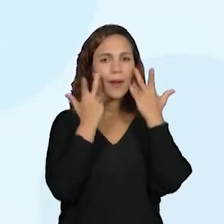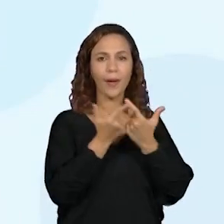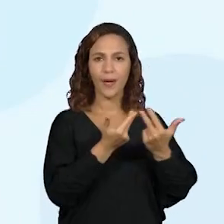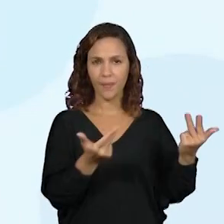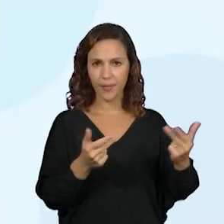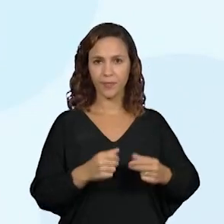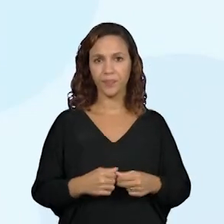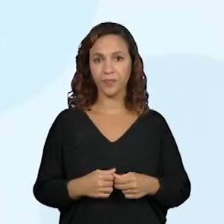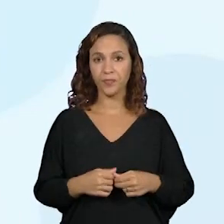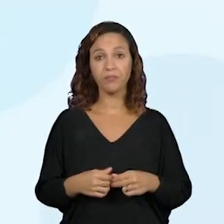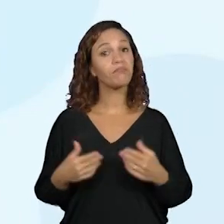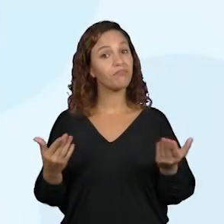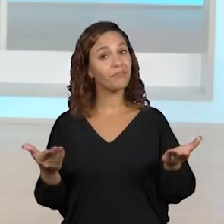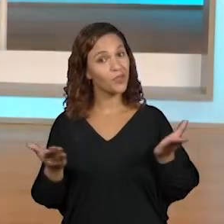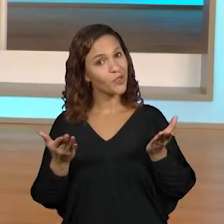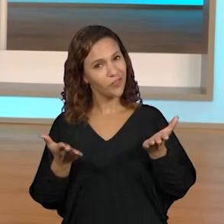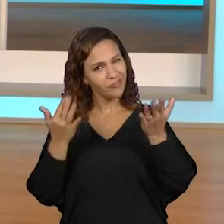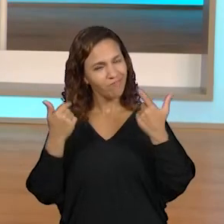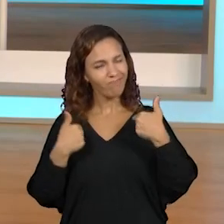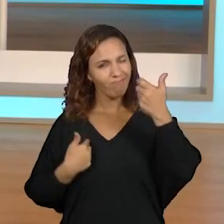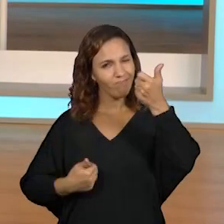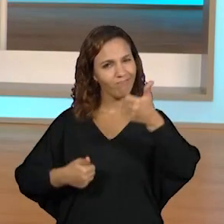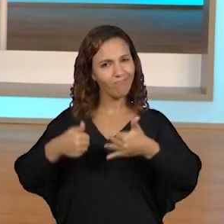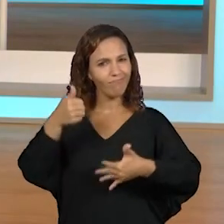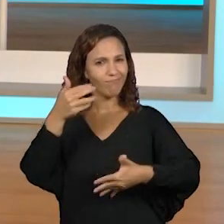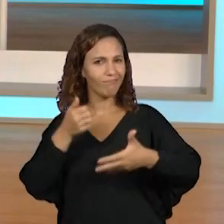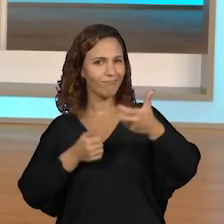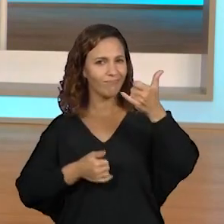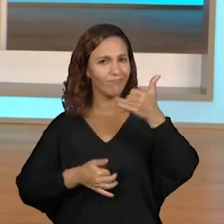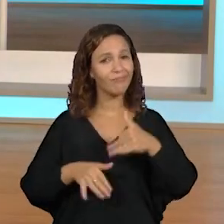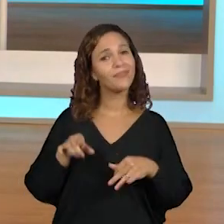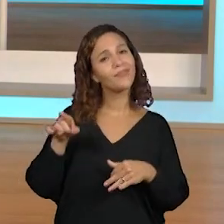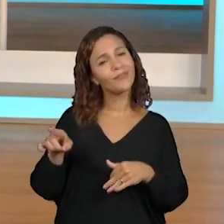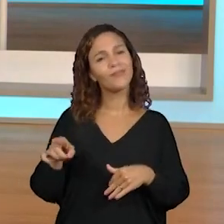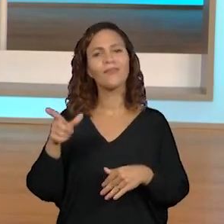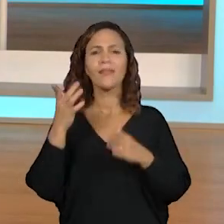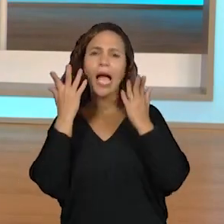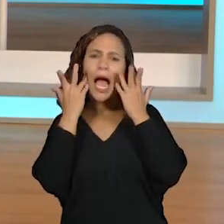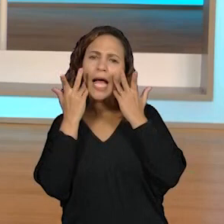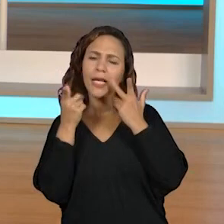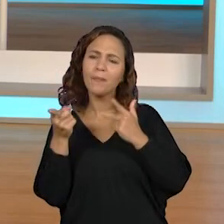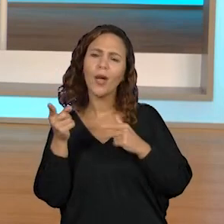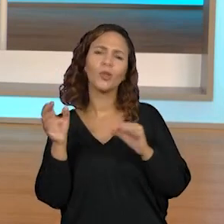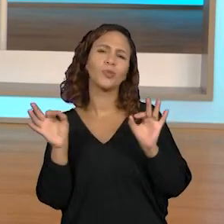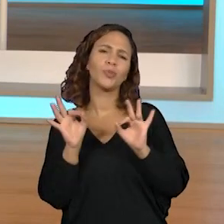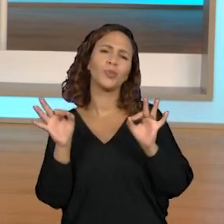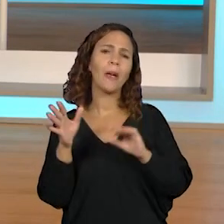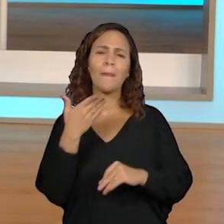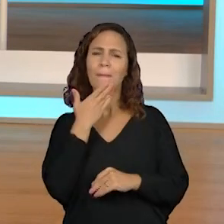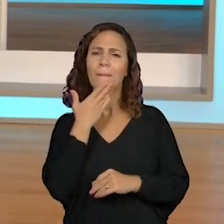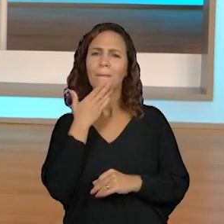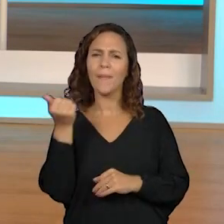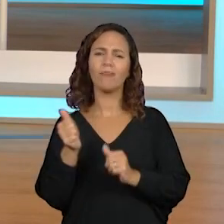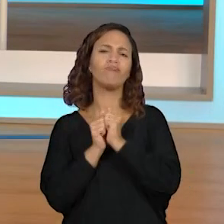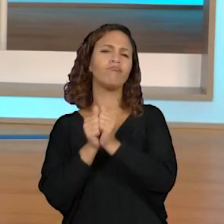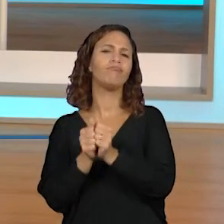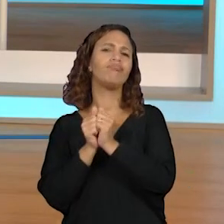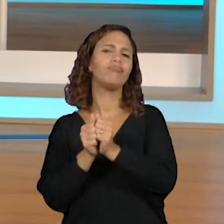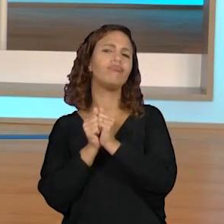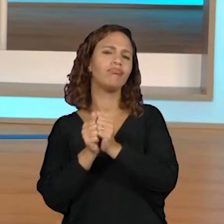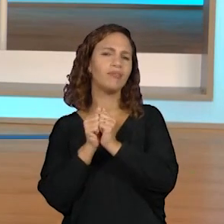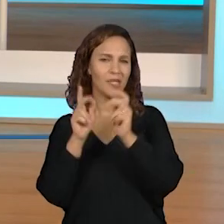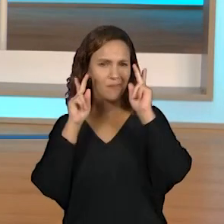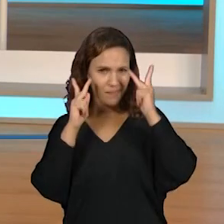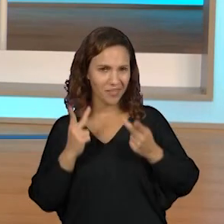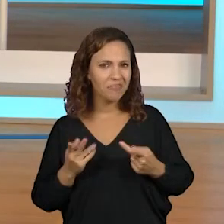Então hoje nós vamos conversar bastante sobre esse bichinho que é o melhor amigo do homem na